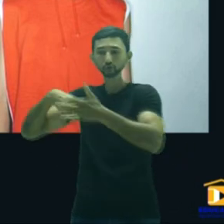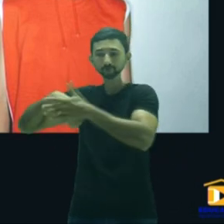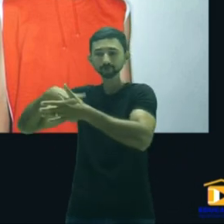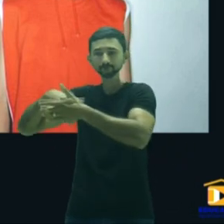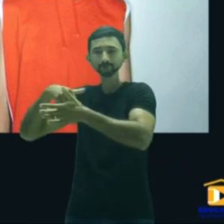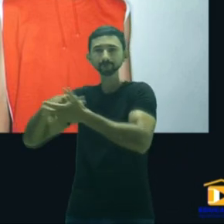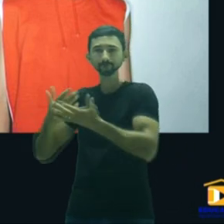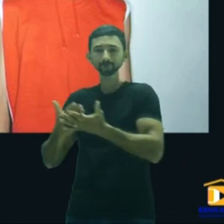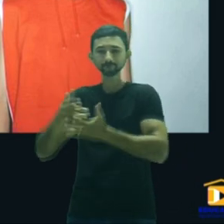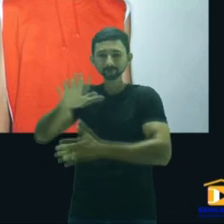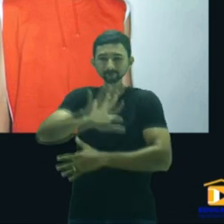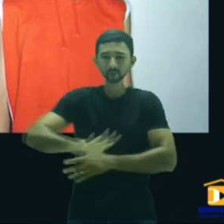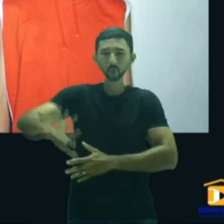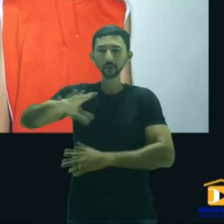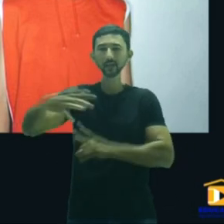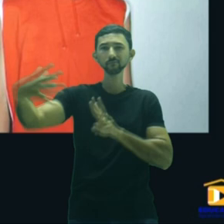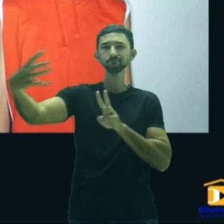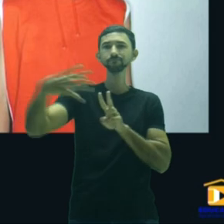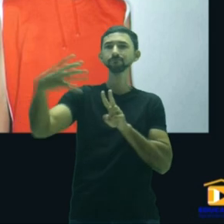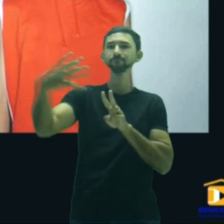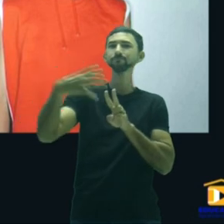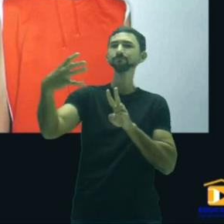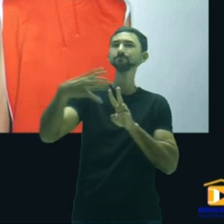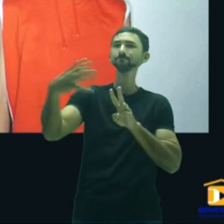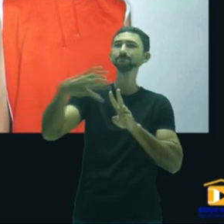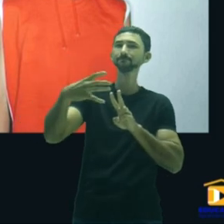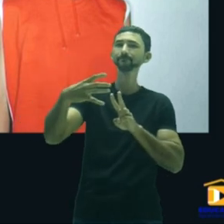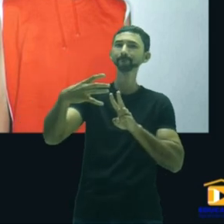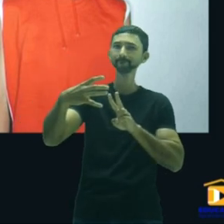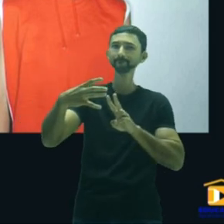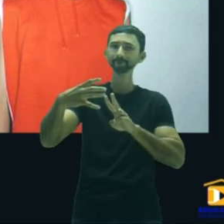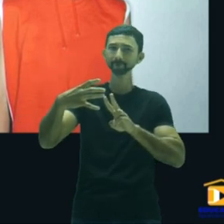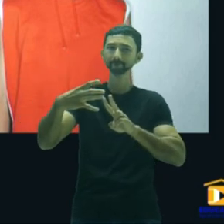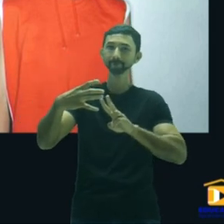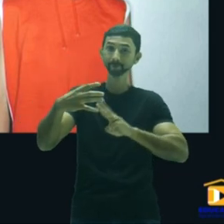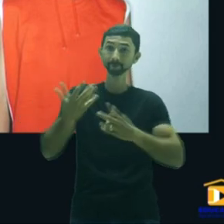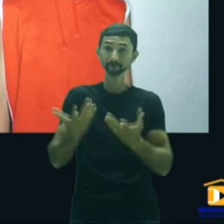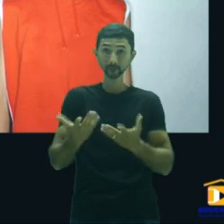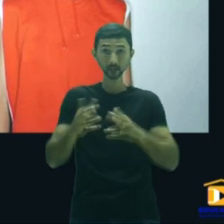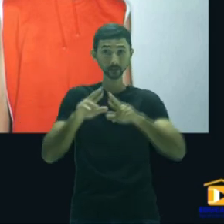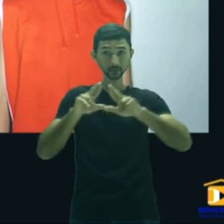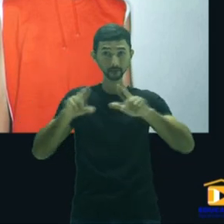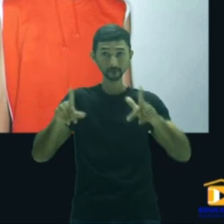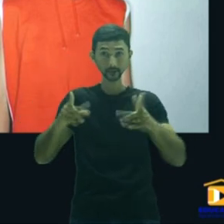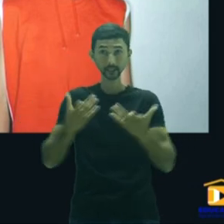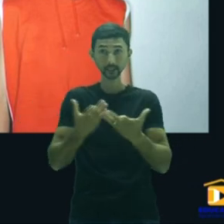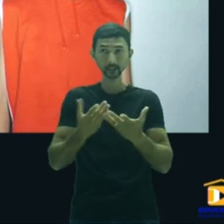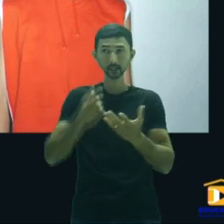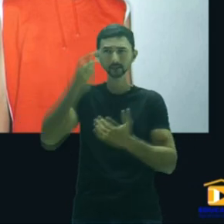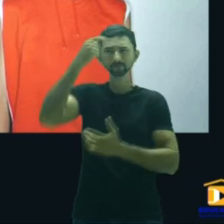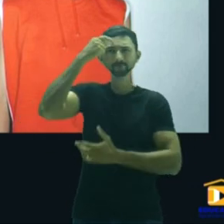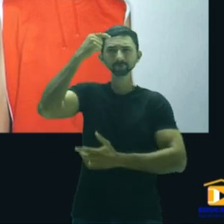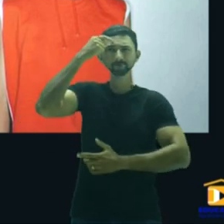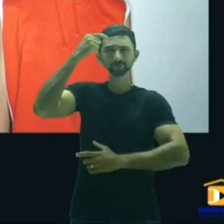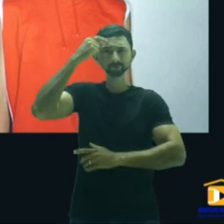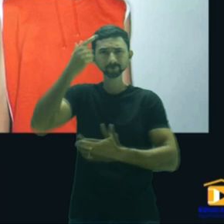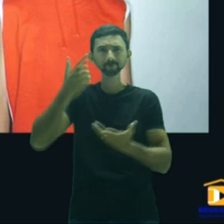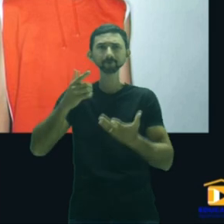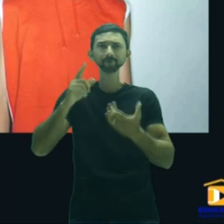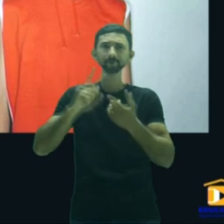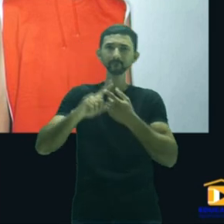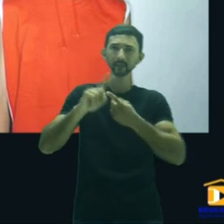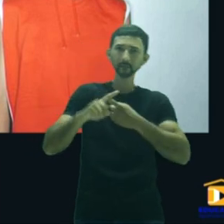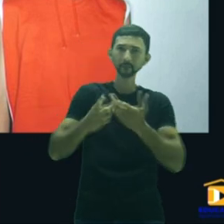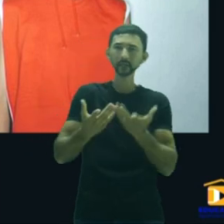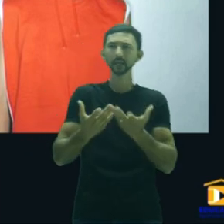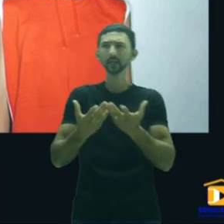quem? Do meio. Então até a questão, digamos assim, cognitiva, a questão